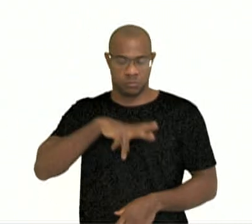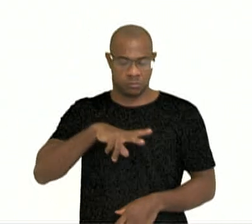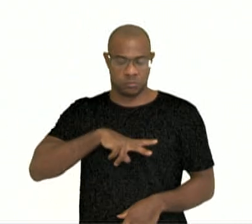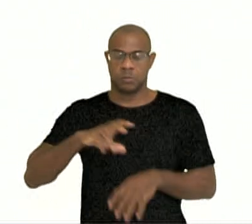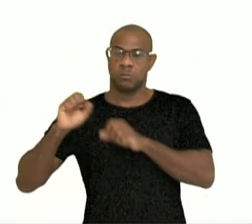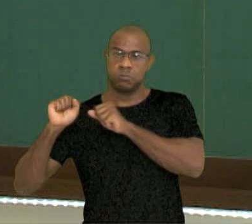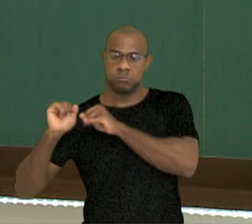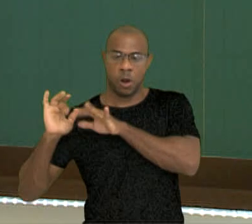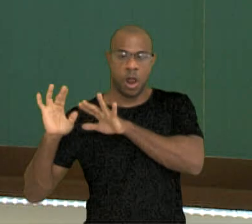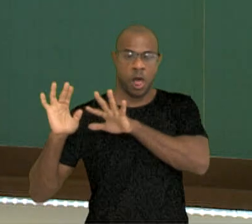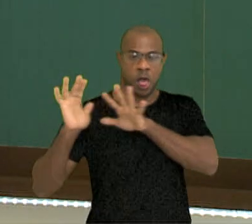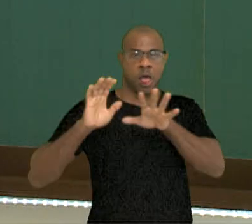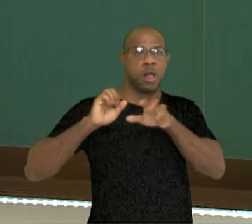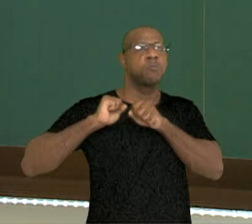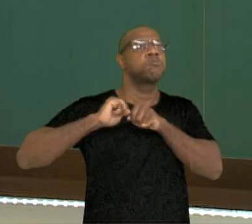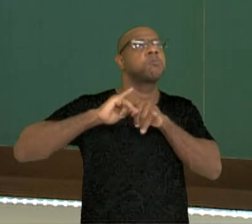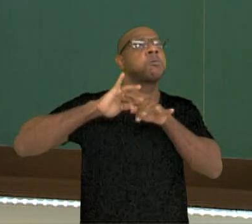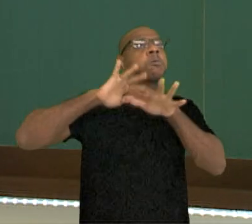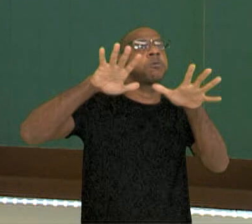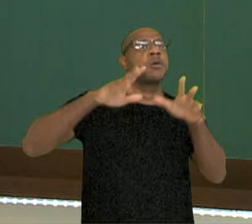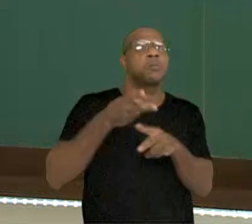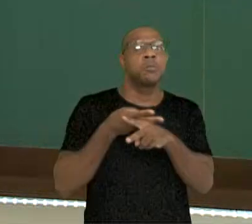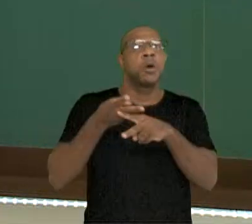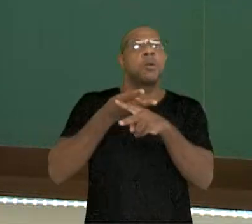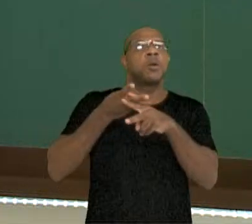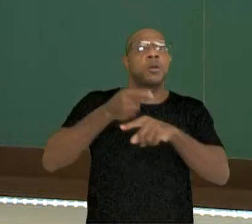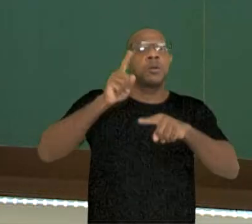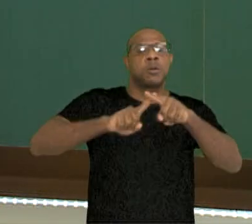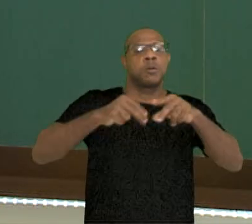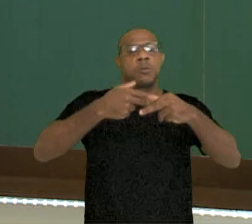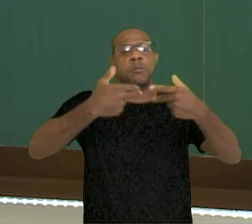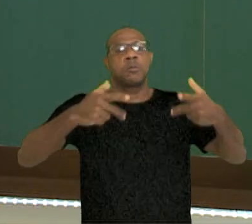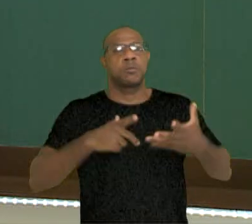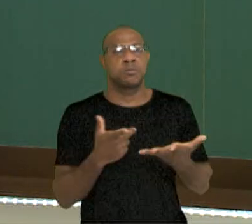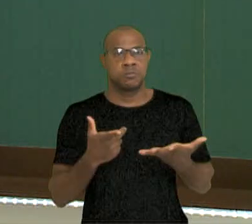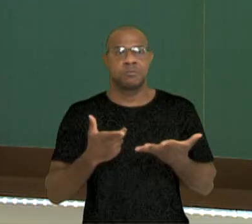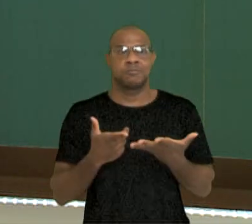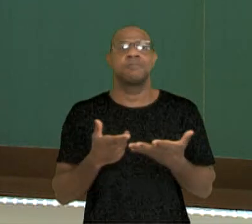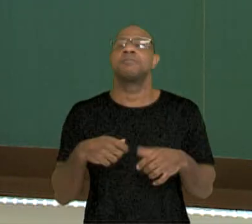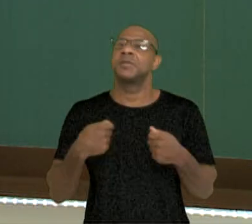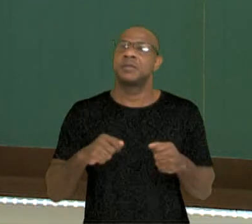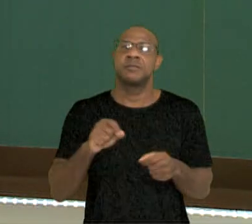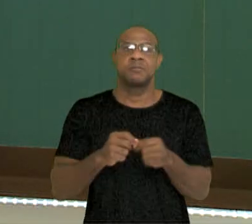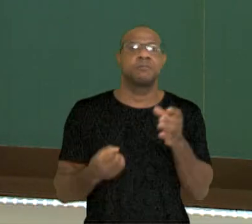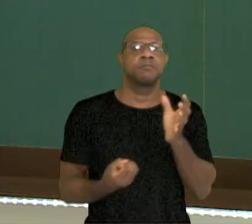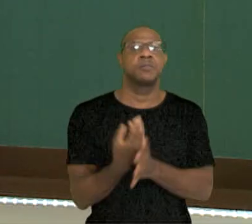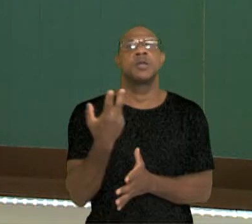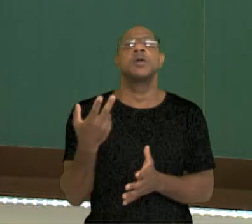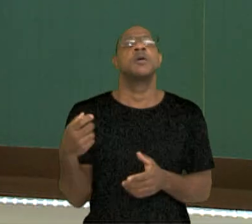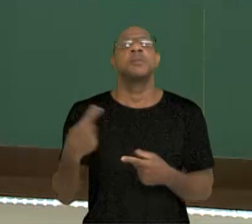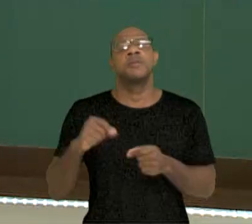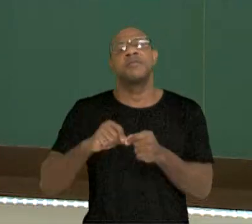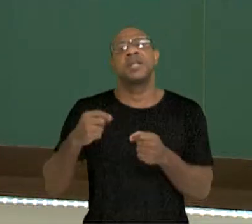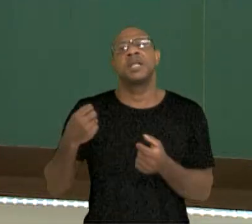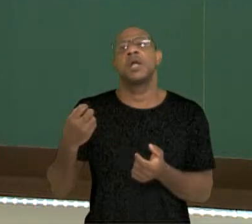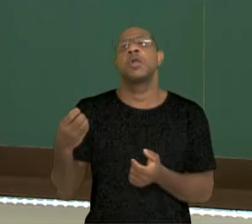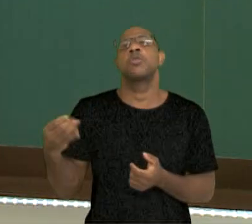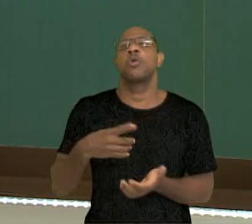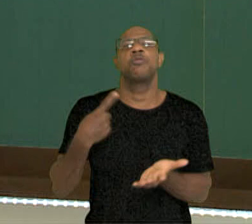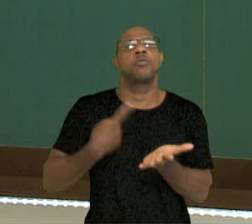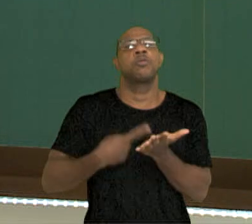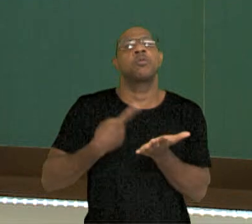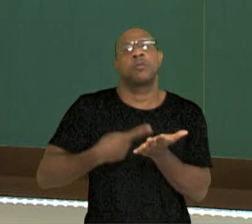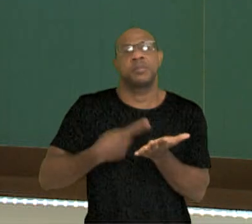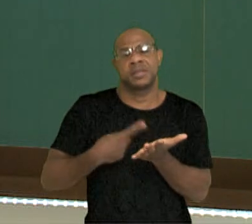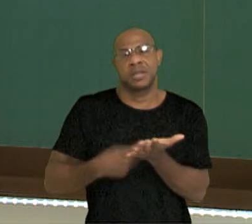em busca de recursos, eles acabam ultrapassando e aí tem que fazer um novo acordo, um novo